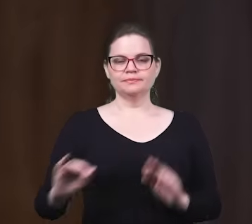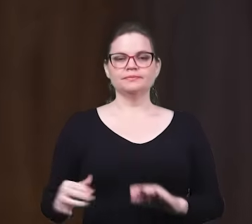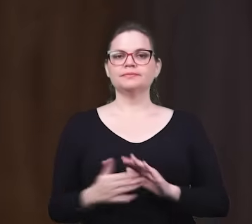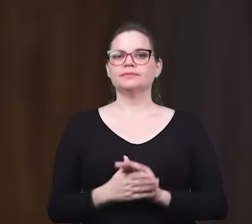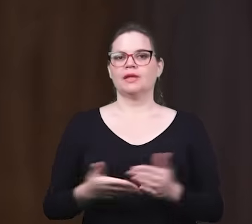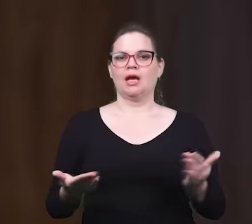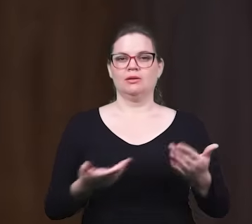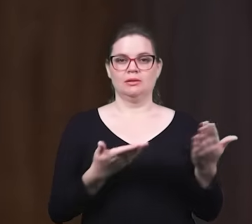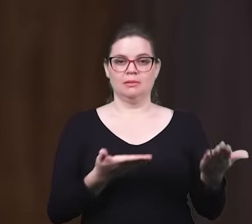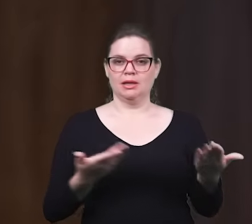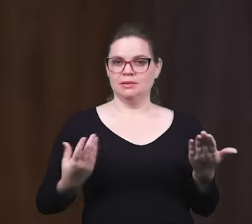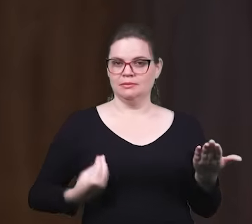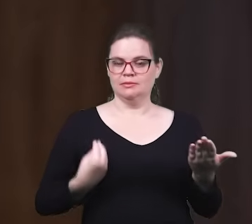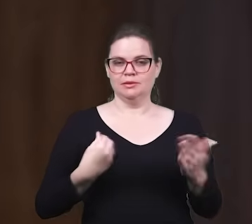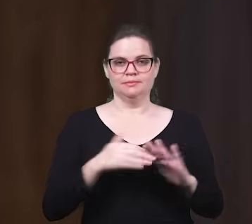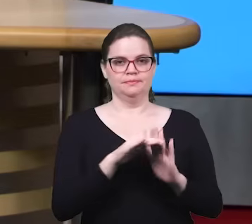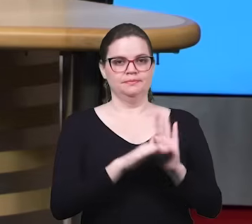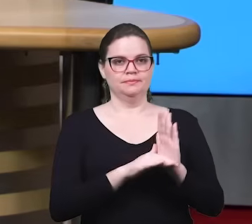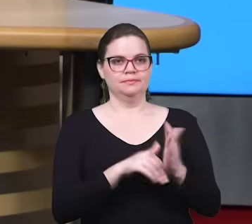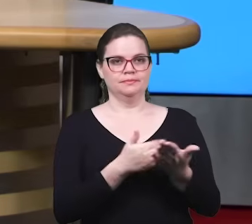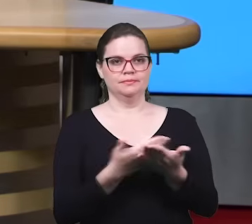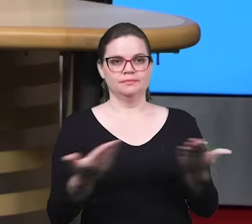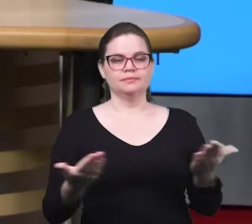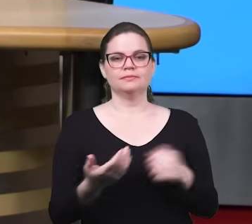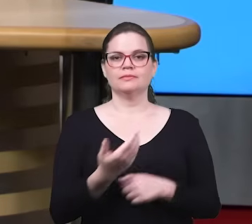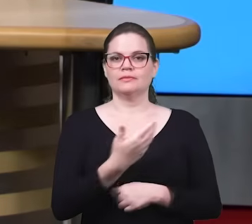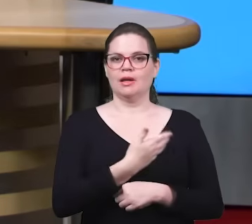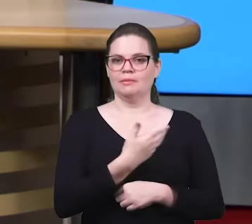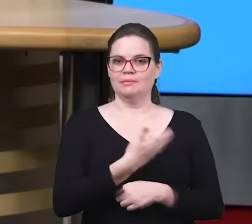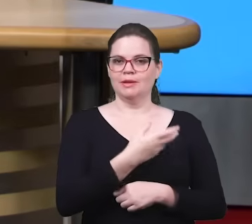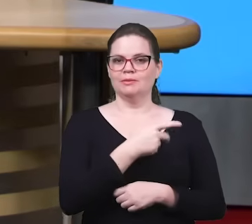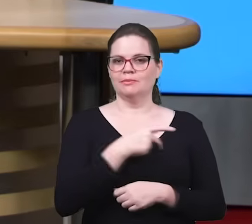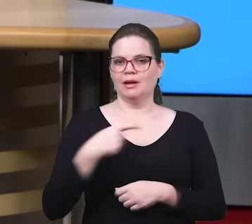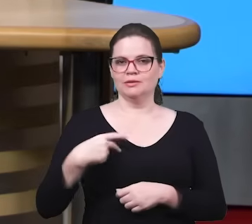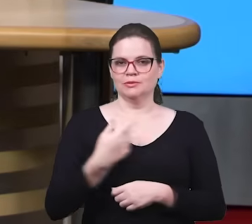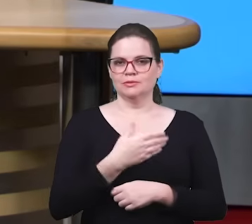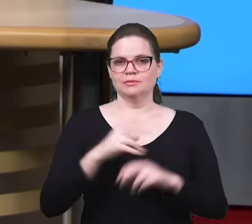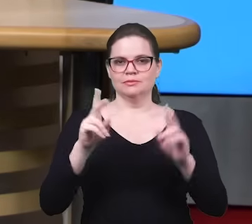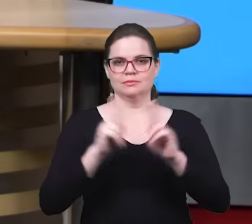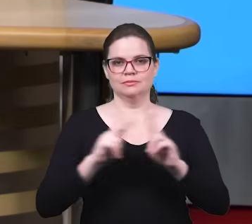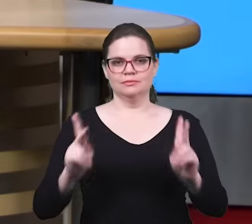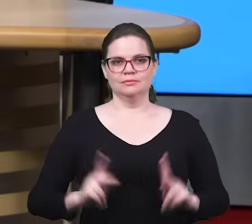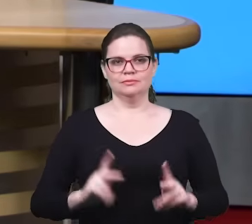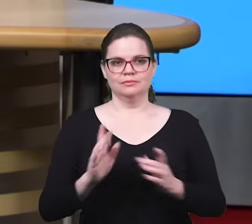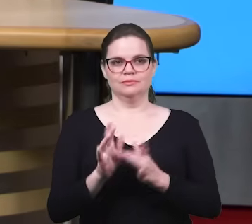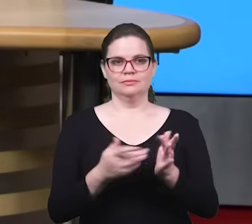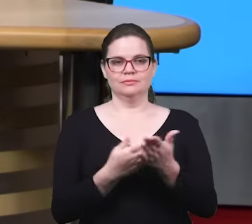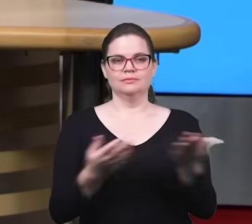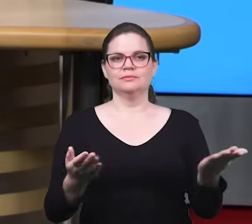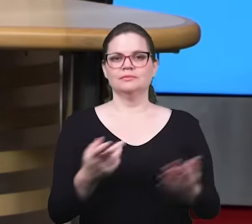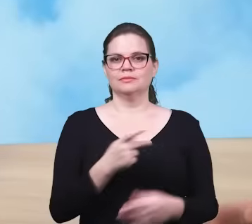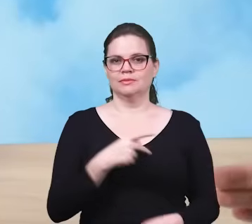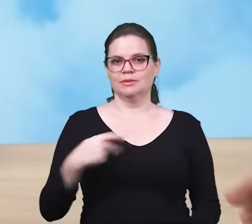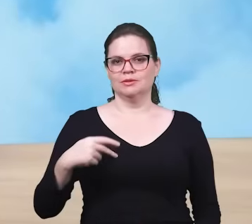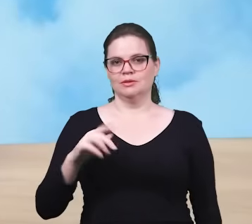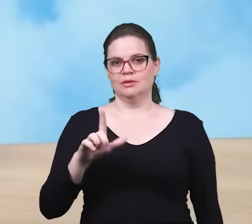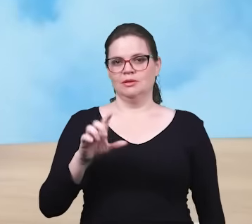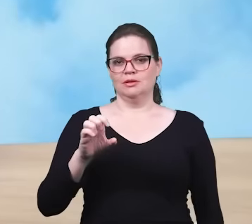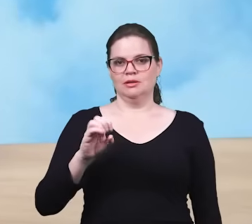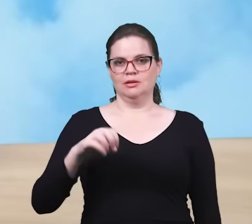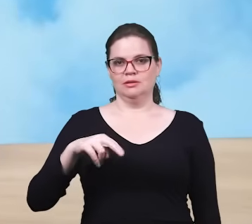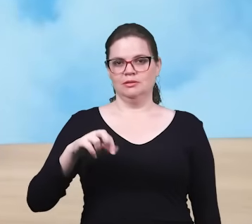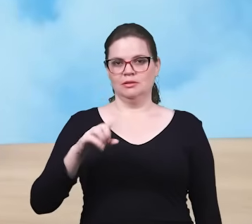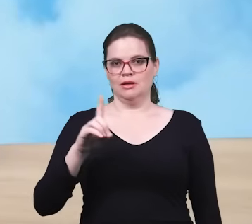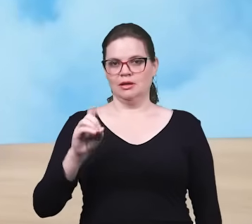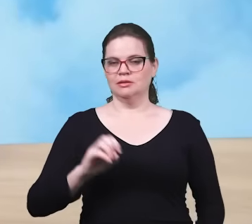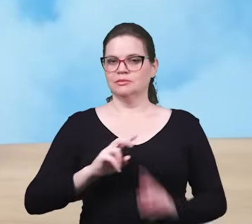programa, nosso amigo, parceiro do programa, a paz do Senhor, pastor Leonardo. A paz do Senhor, pastor